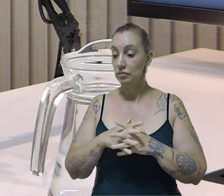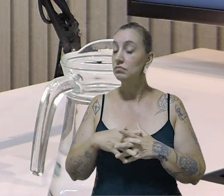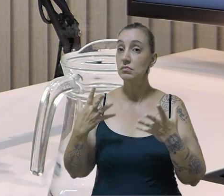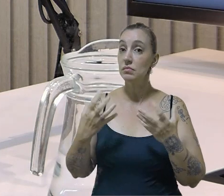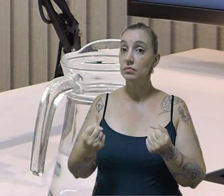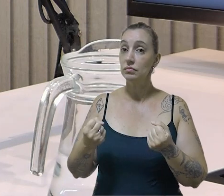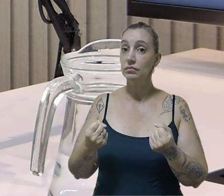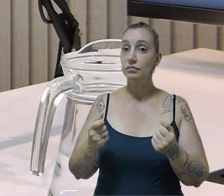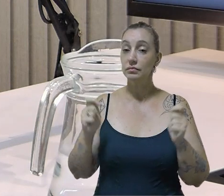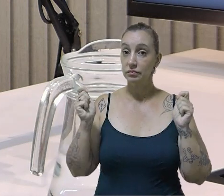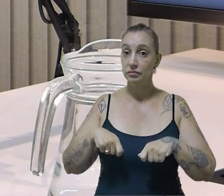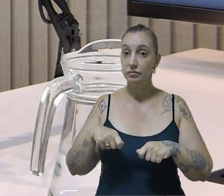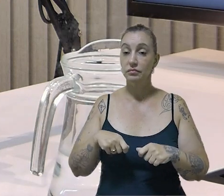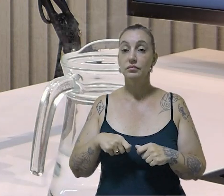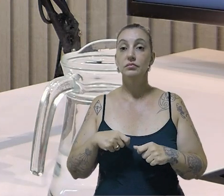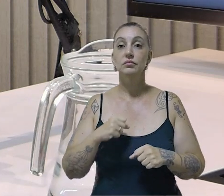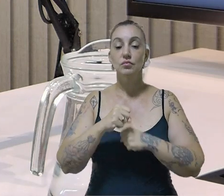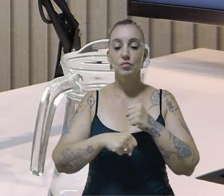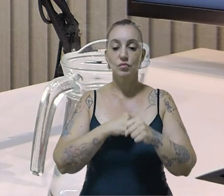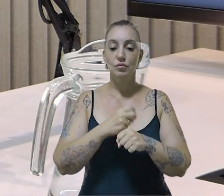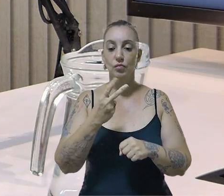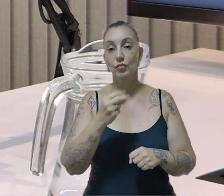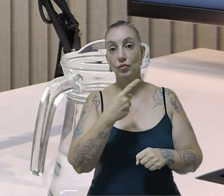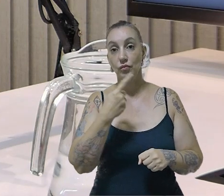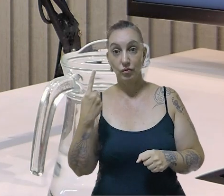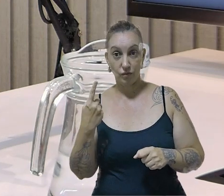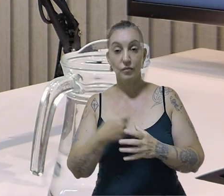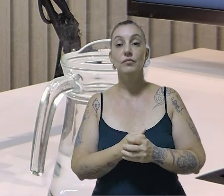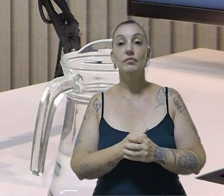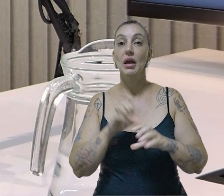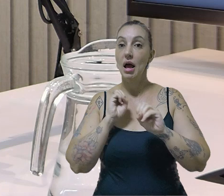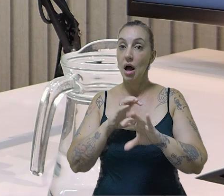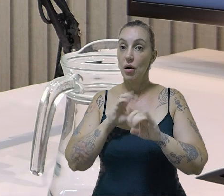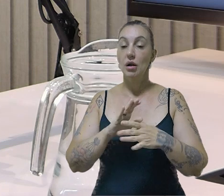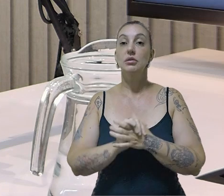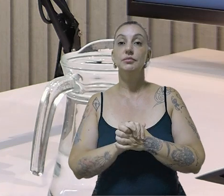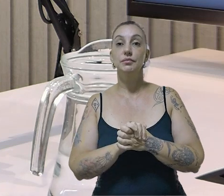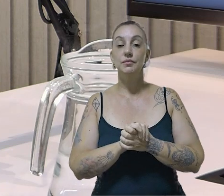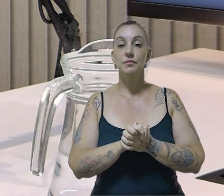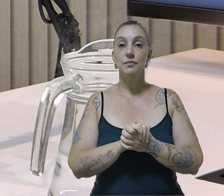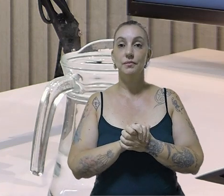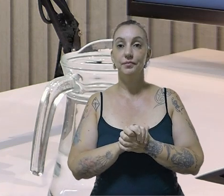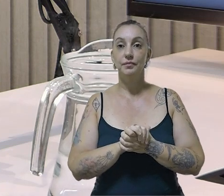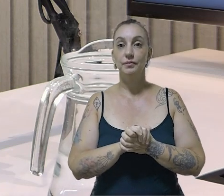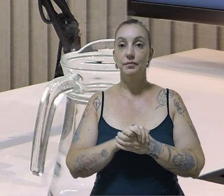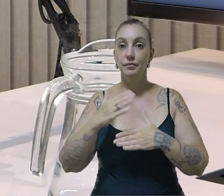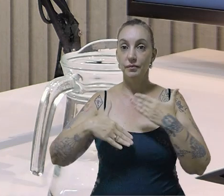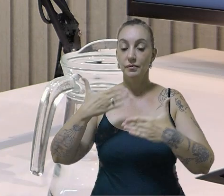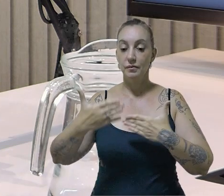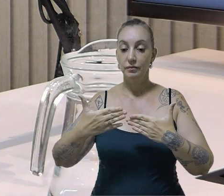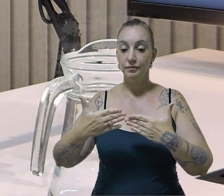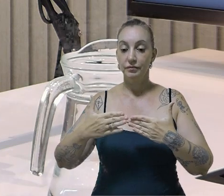topei super rolou eu fiquei o ano inteiro assim de 2021 dando dando essas aulas para eles e aí na sequência